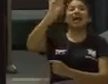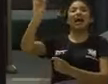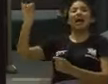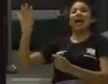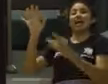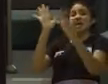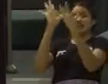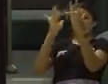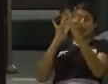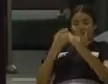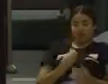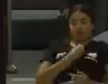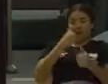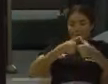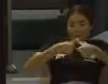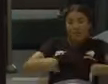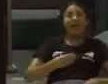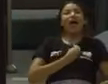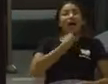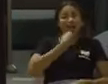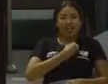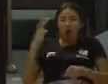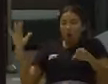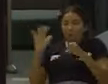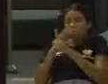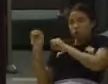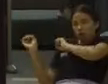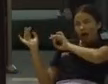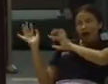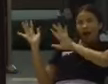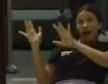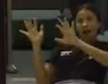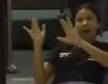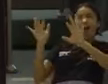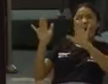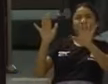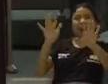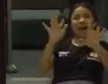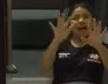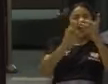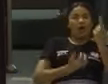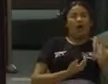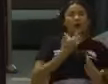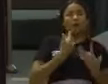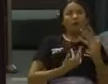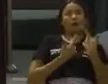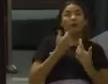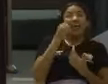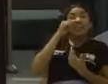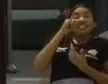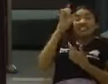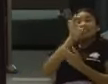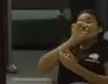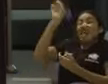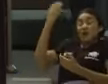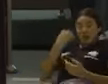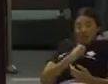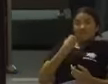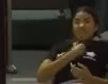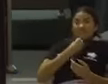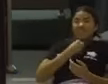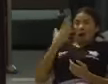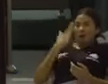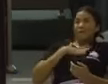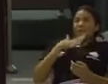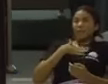e abastecendo seus filhos com a sua graça. Eu repito, se Deus é vivo, se Deus